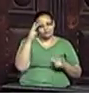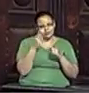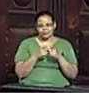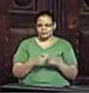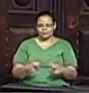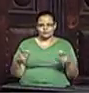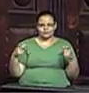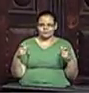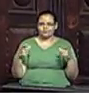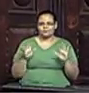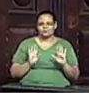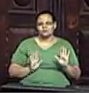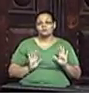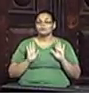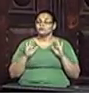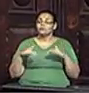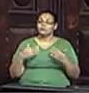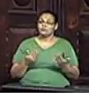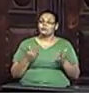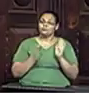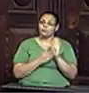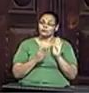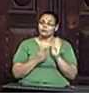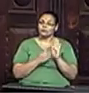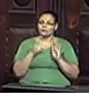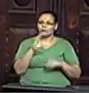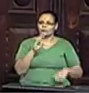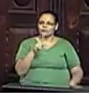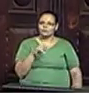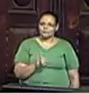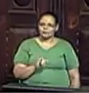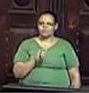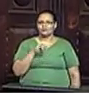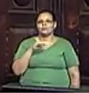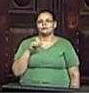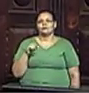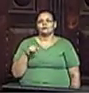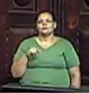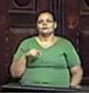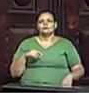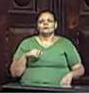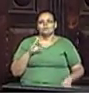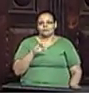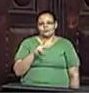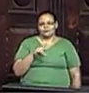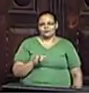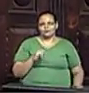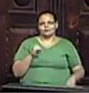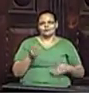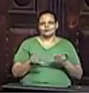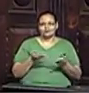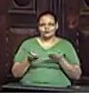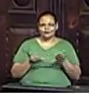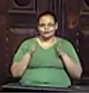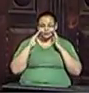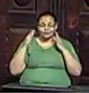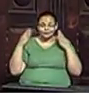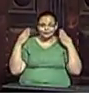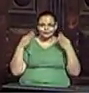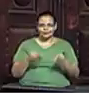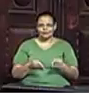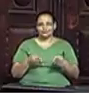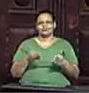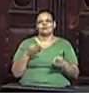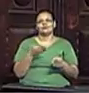geral, deputado Márcio Pacheco. Não foi o propósito da CPI, nem foi isso que nós investigamos. A CPI trata